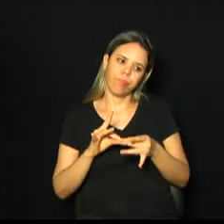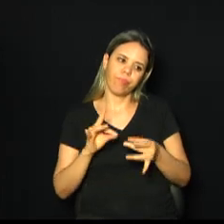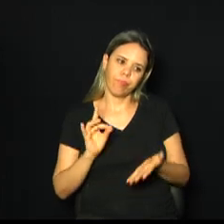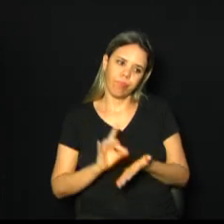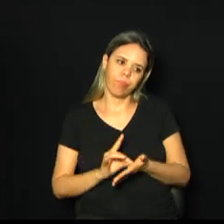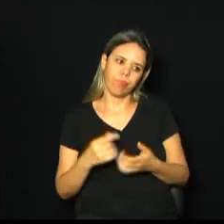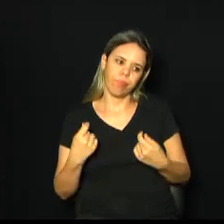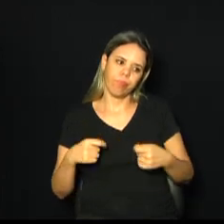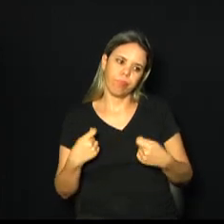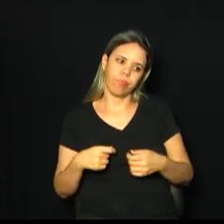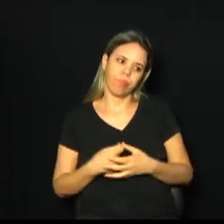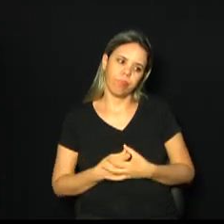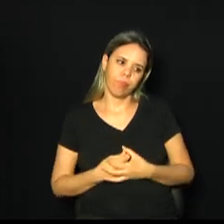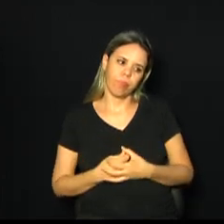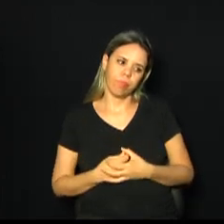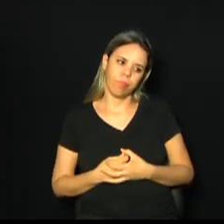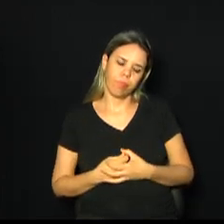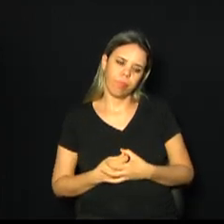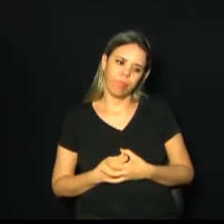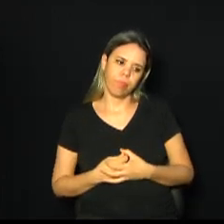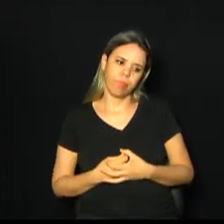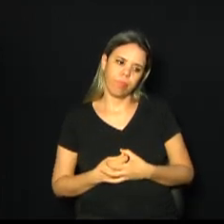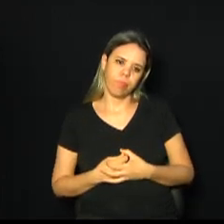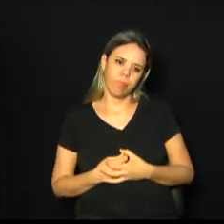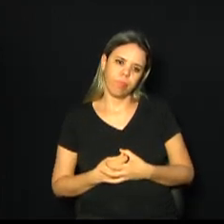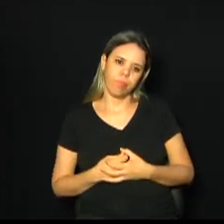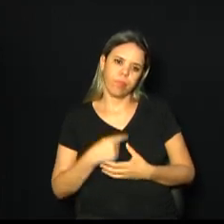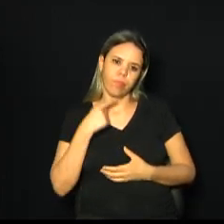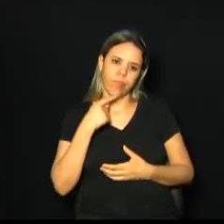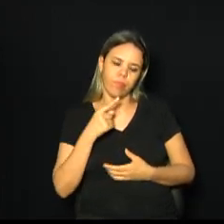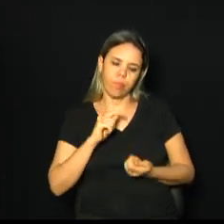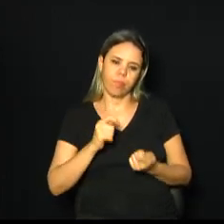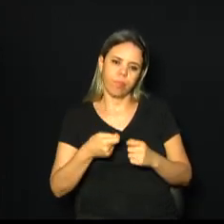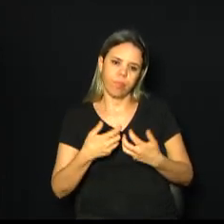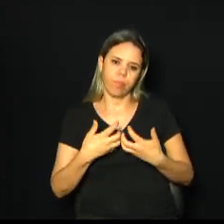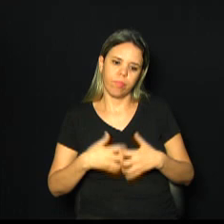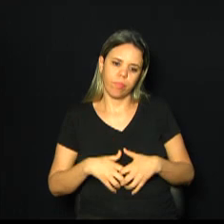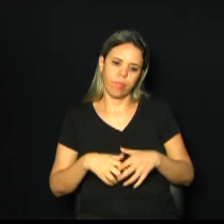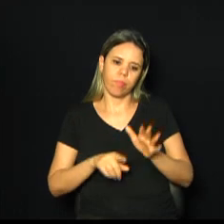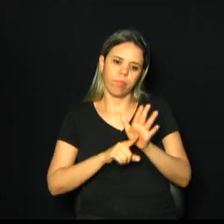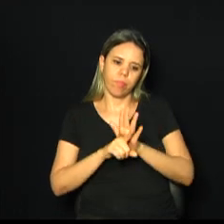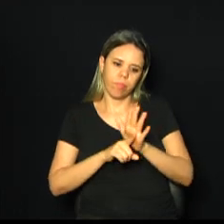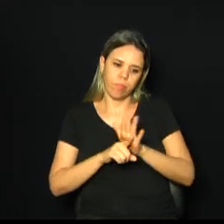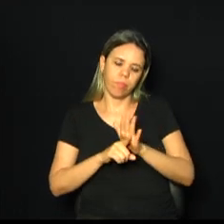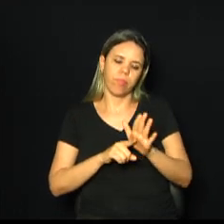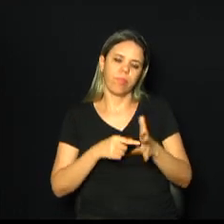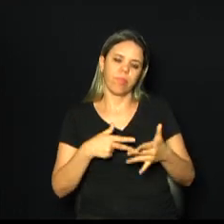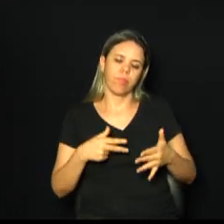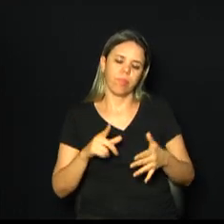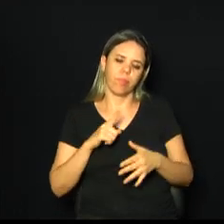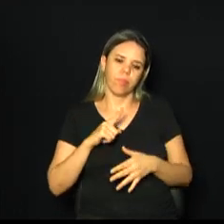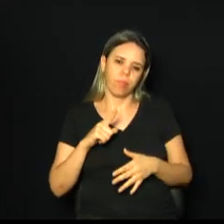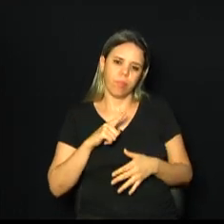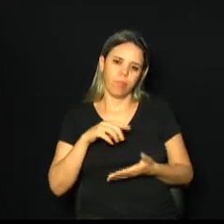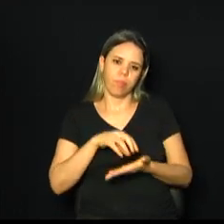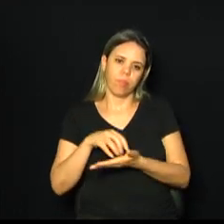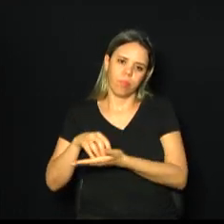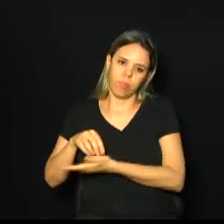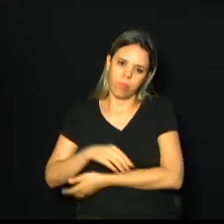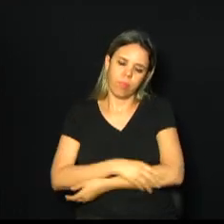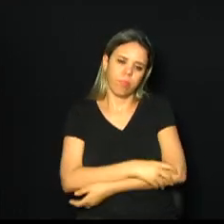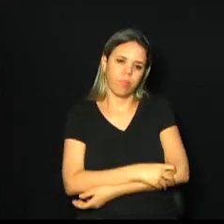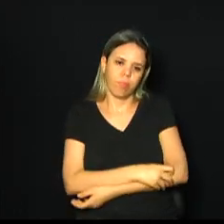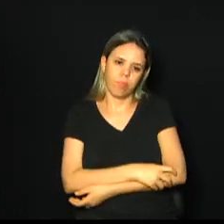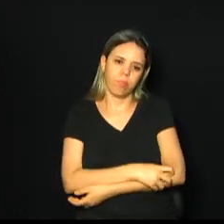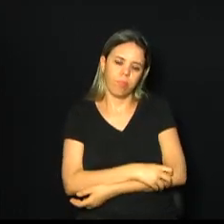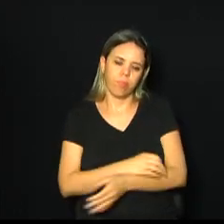Ela precisa passar por questionamentos, passar por consultas, ter outros órgãos que ajudem